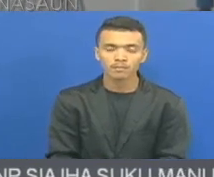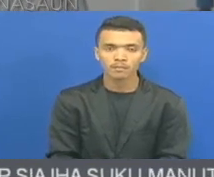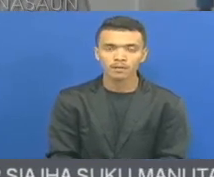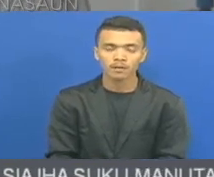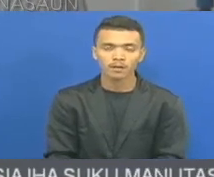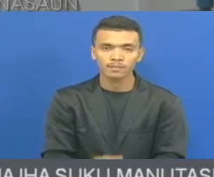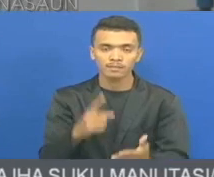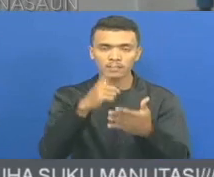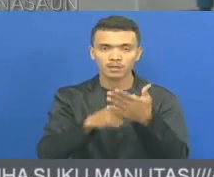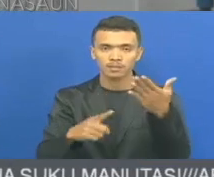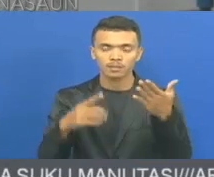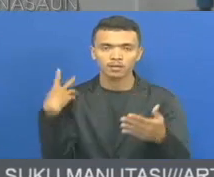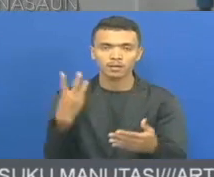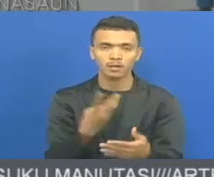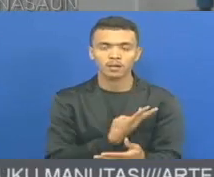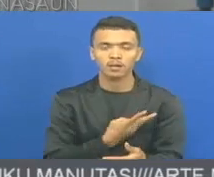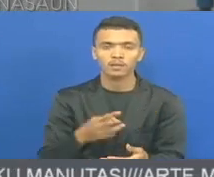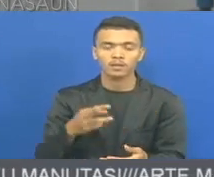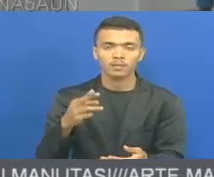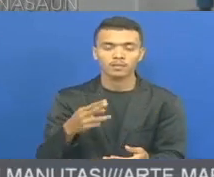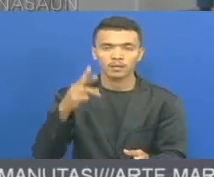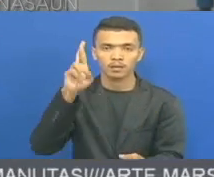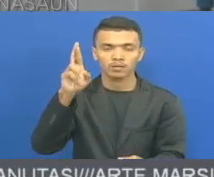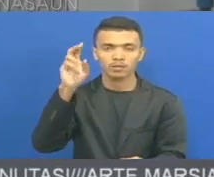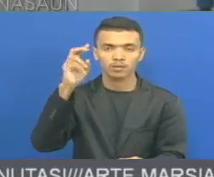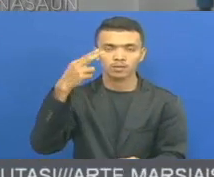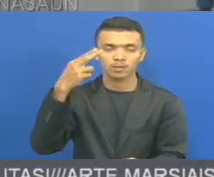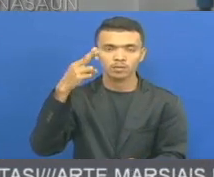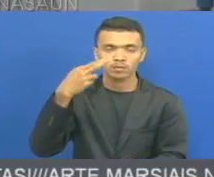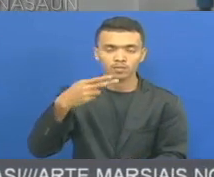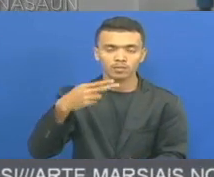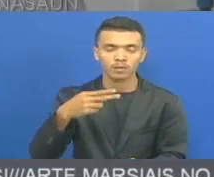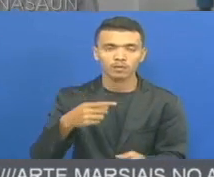situação saída magami parte recurso humano e a direção administração